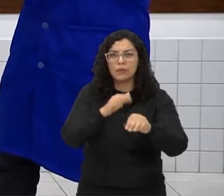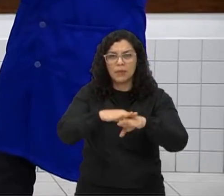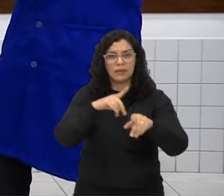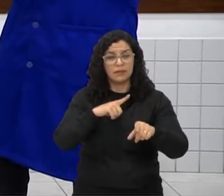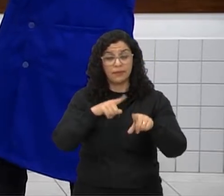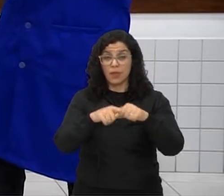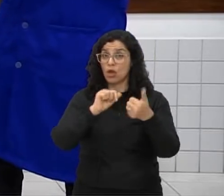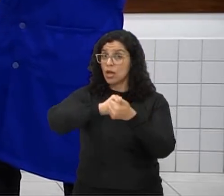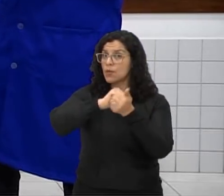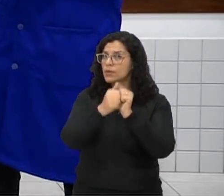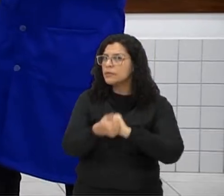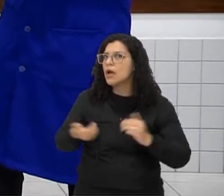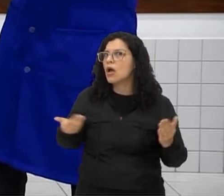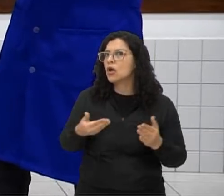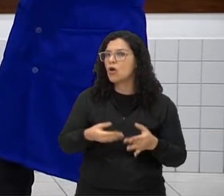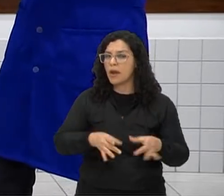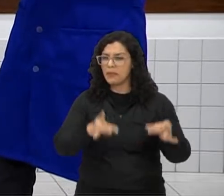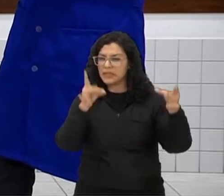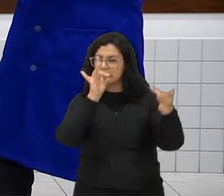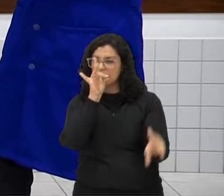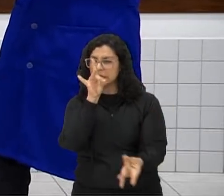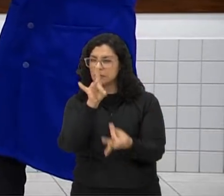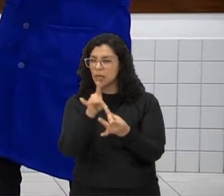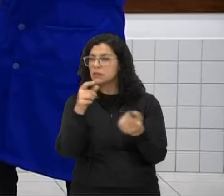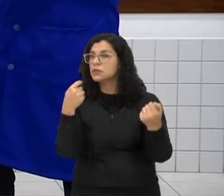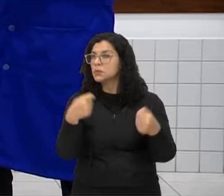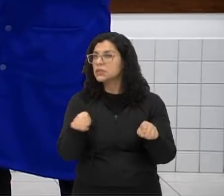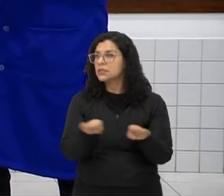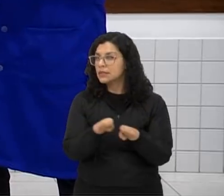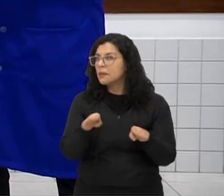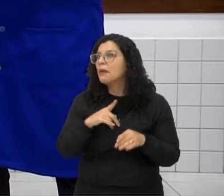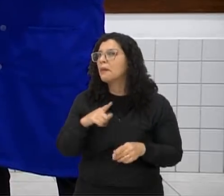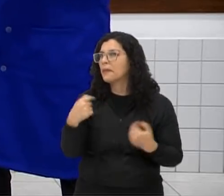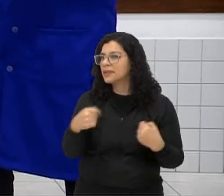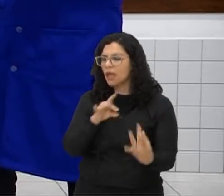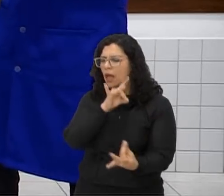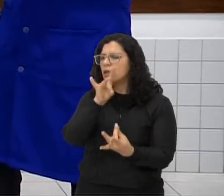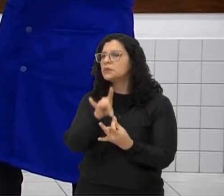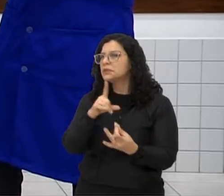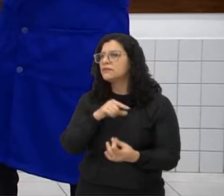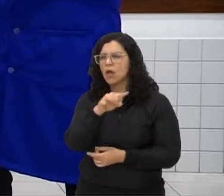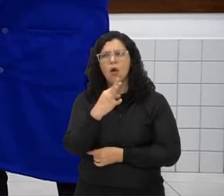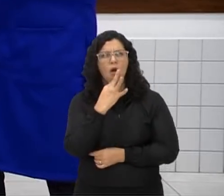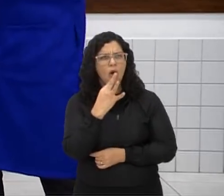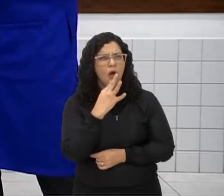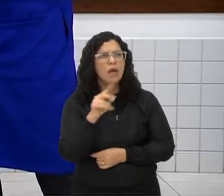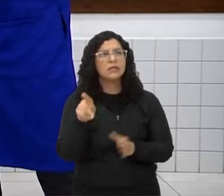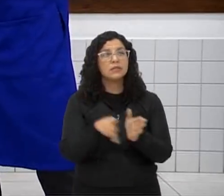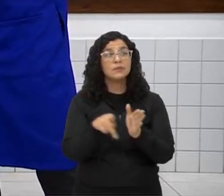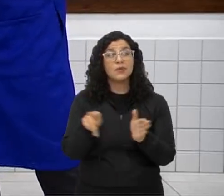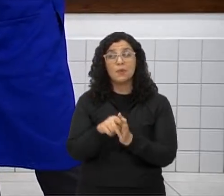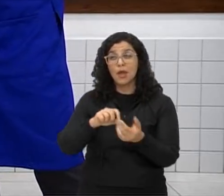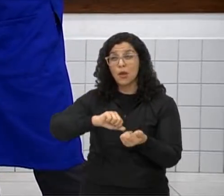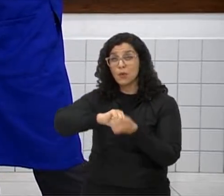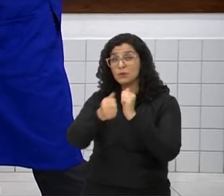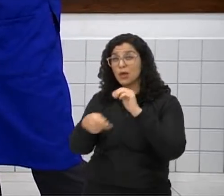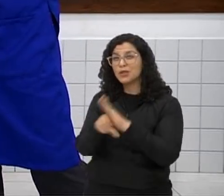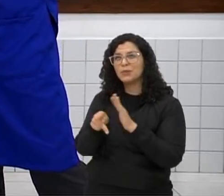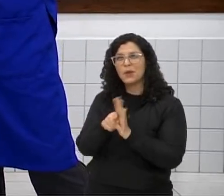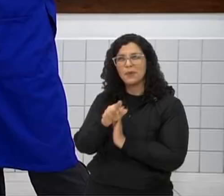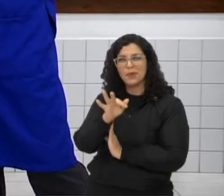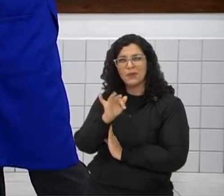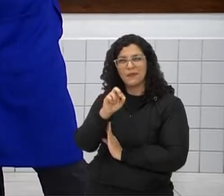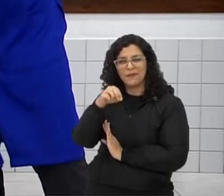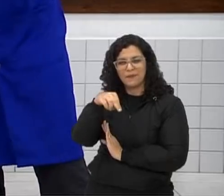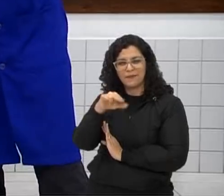esporte de precisão. Um esporte que talvez você conheça, Gilson. É o esporte do Fred Flintstone